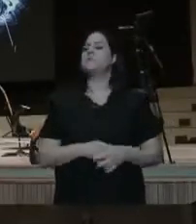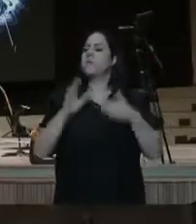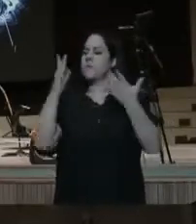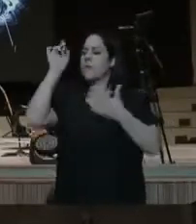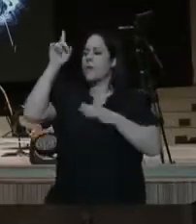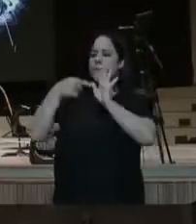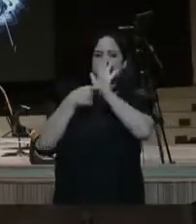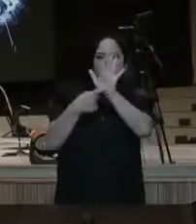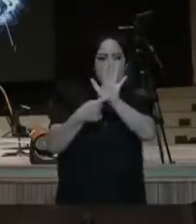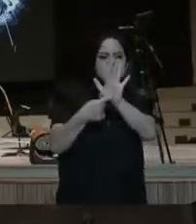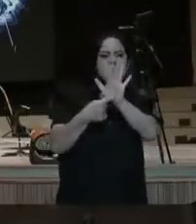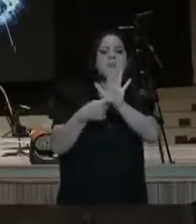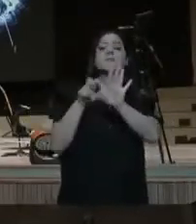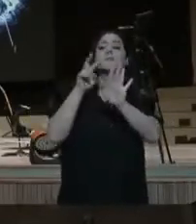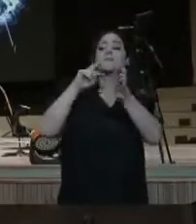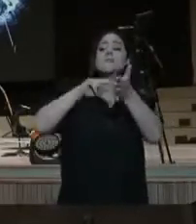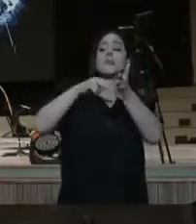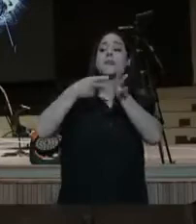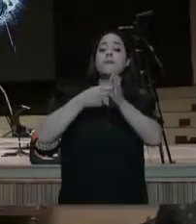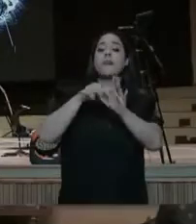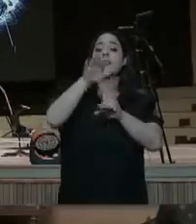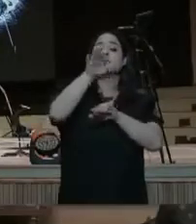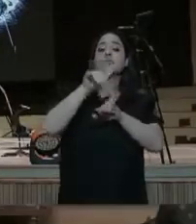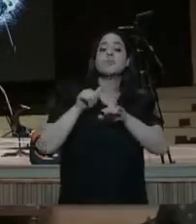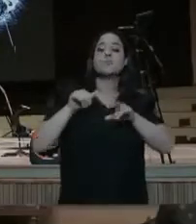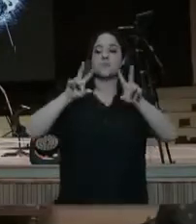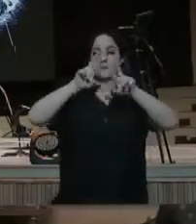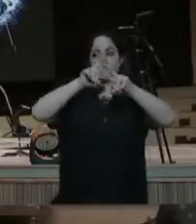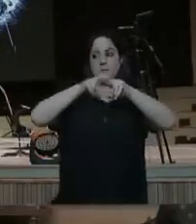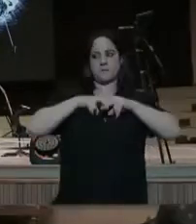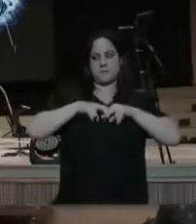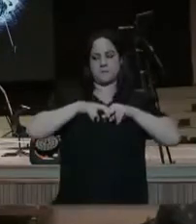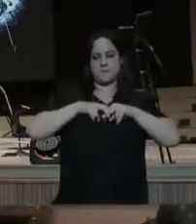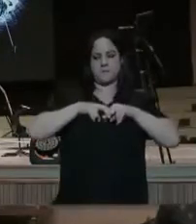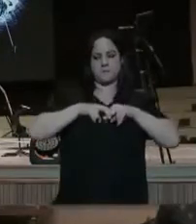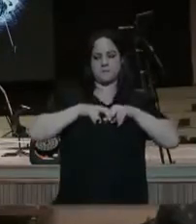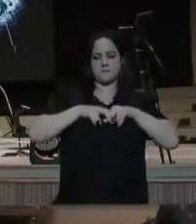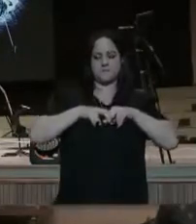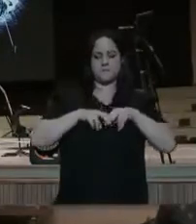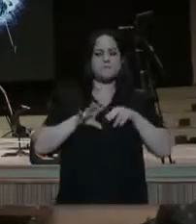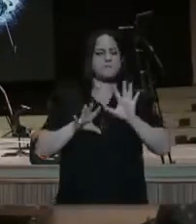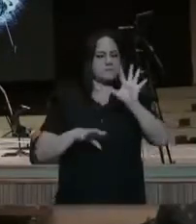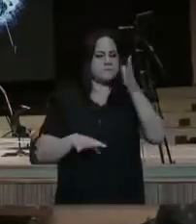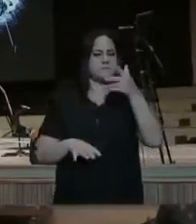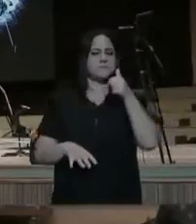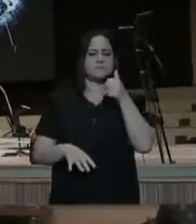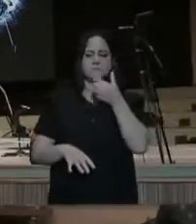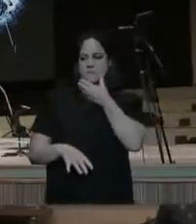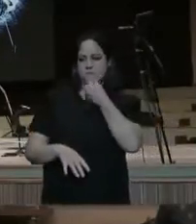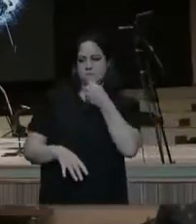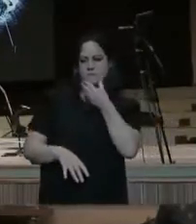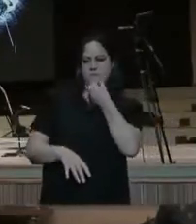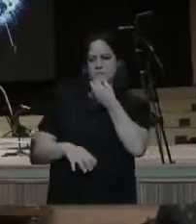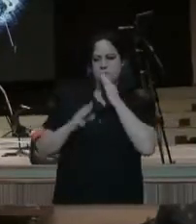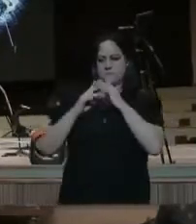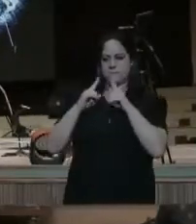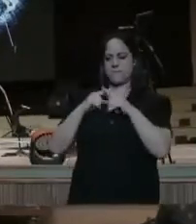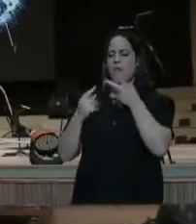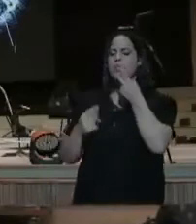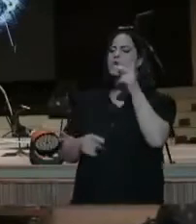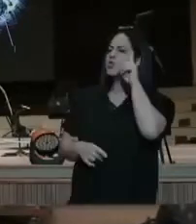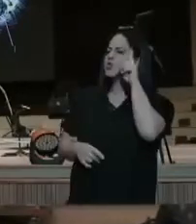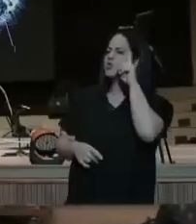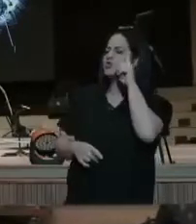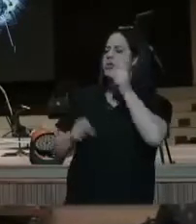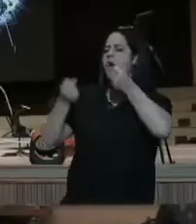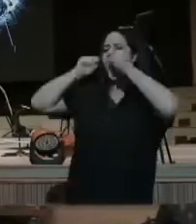mostrando uma coisa porque ele está te chamando a ação o irmão chegou para mim e disse estou acordando todo dia 3 horas da manhã eu